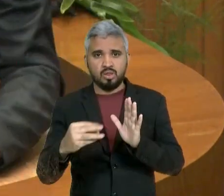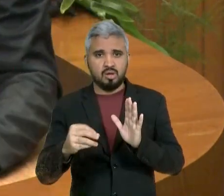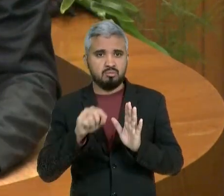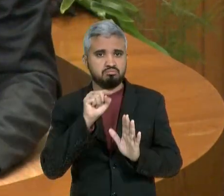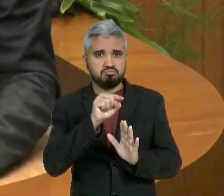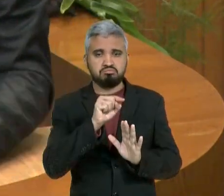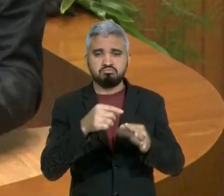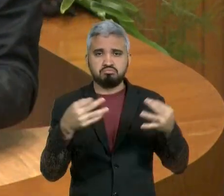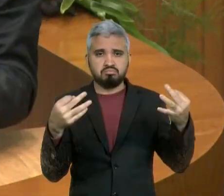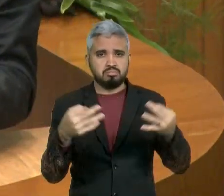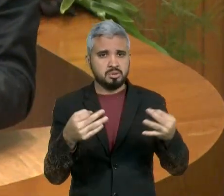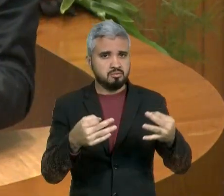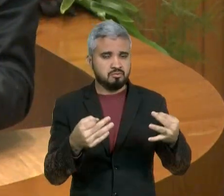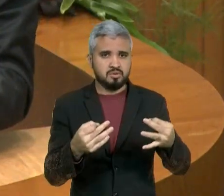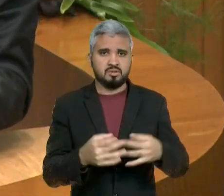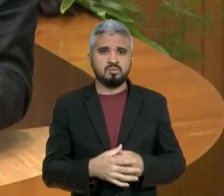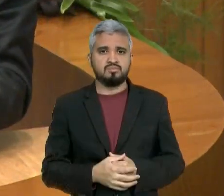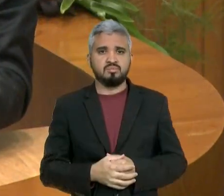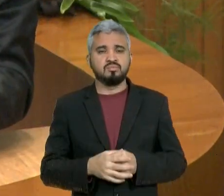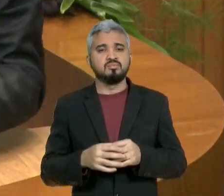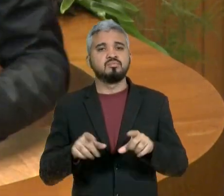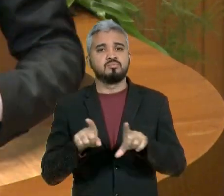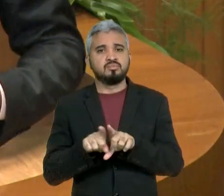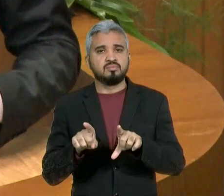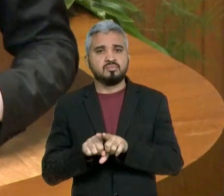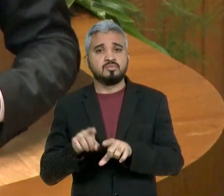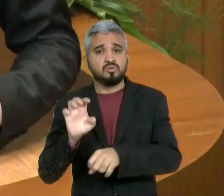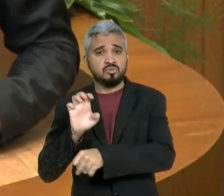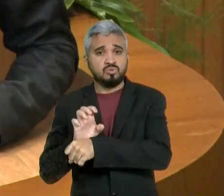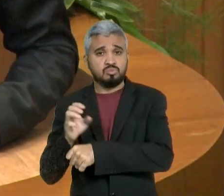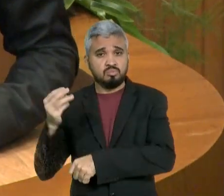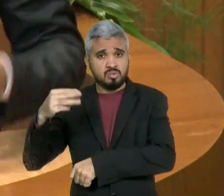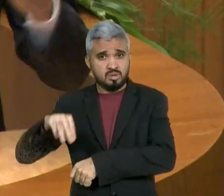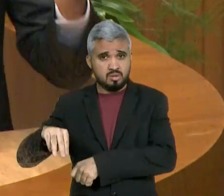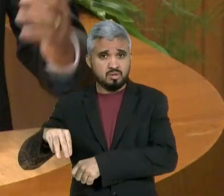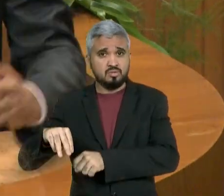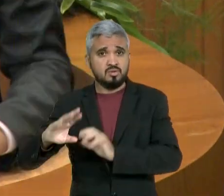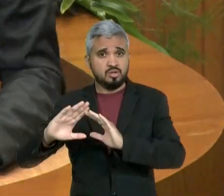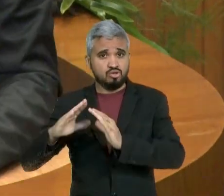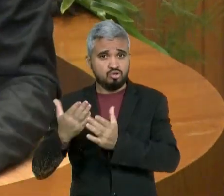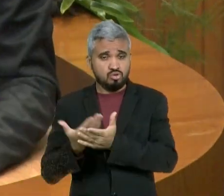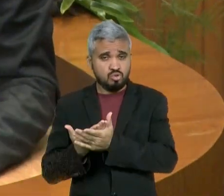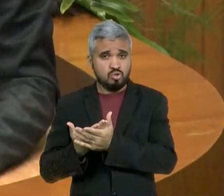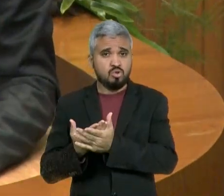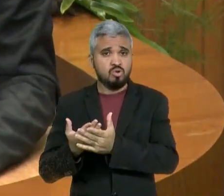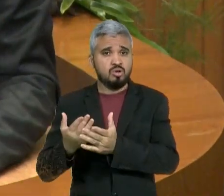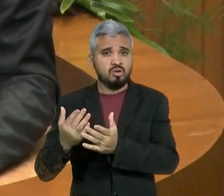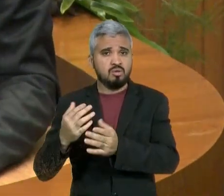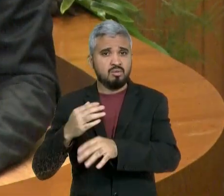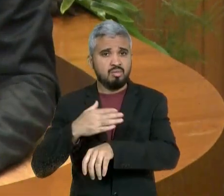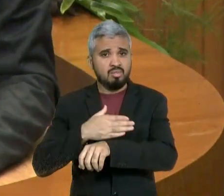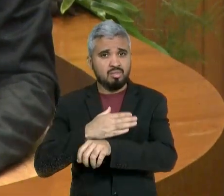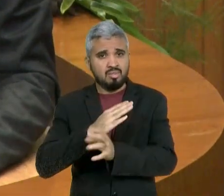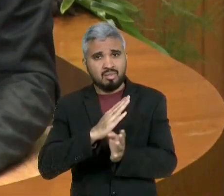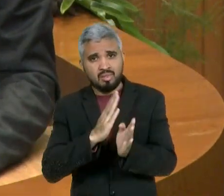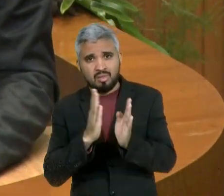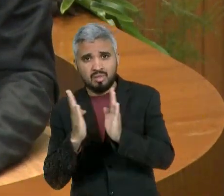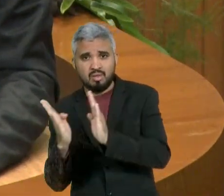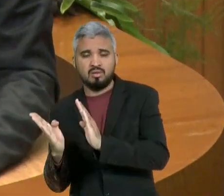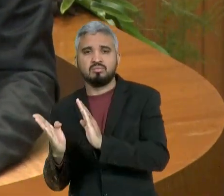no estado do Maranhão as escolas de tempo integral têm avançado consideravelmente nesses últimos